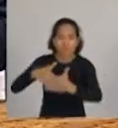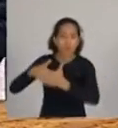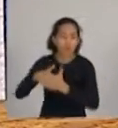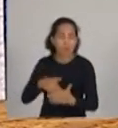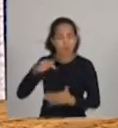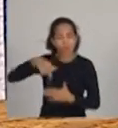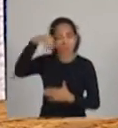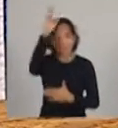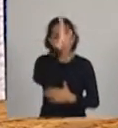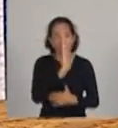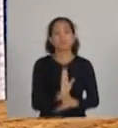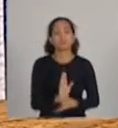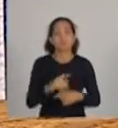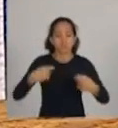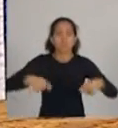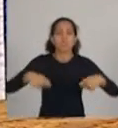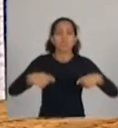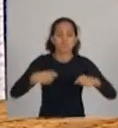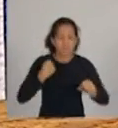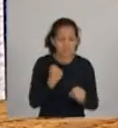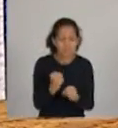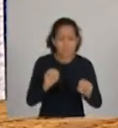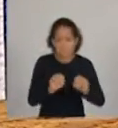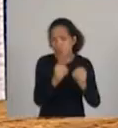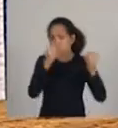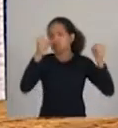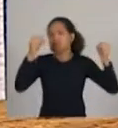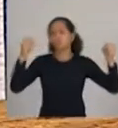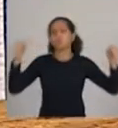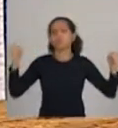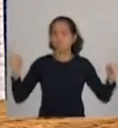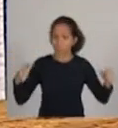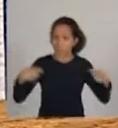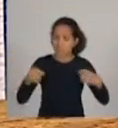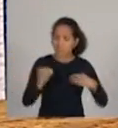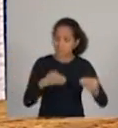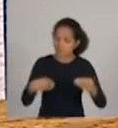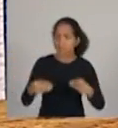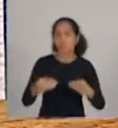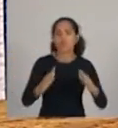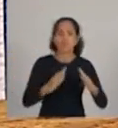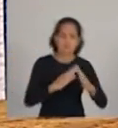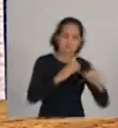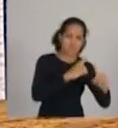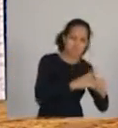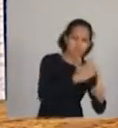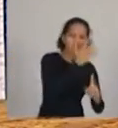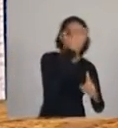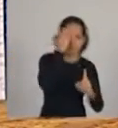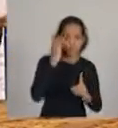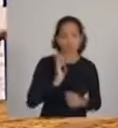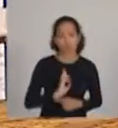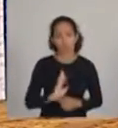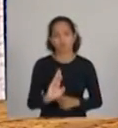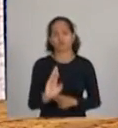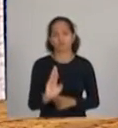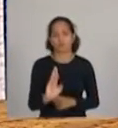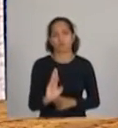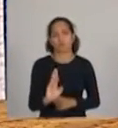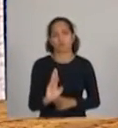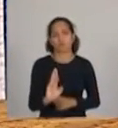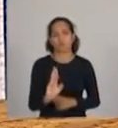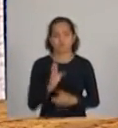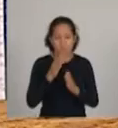adoções no Brasil, que elas precisam ser quebradas. E as igrejas e os religiosos, que então, né,